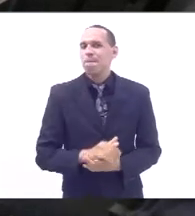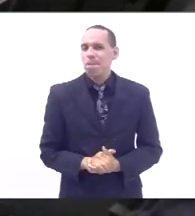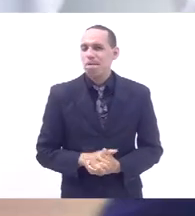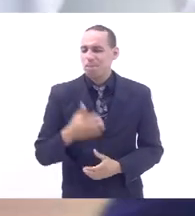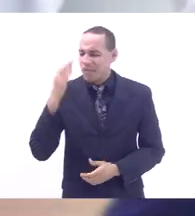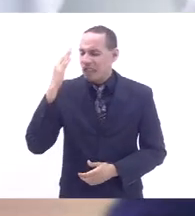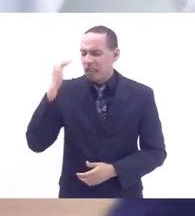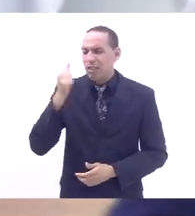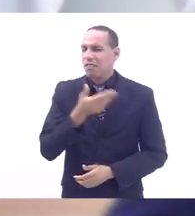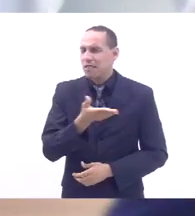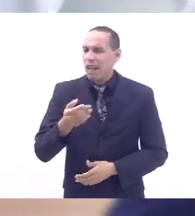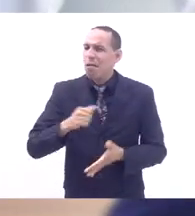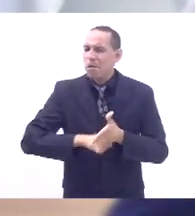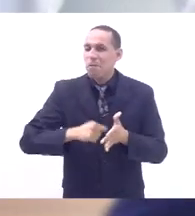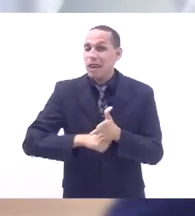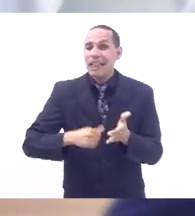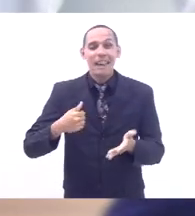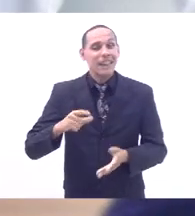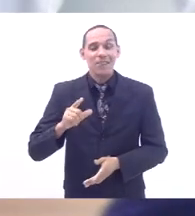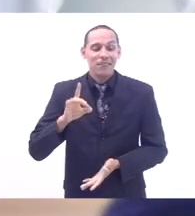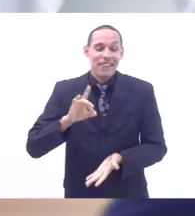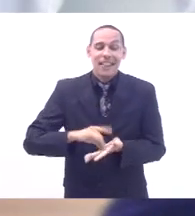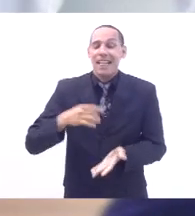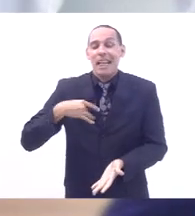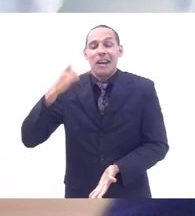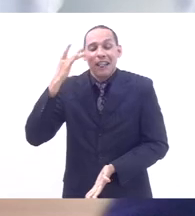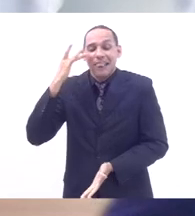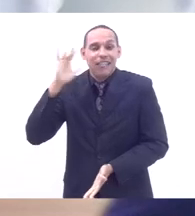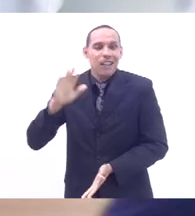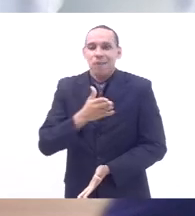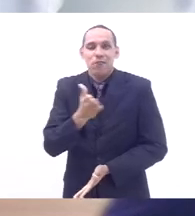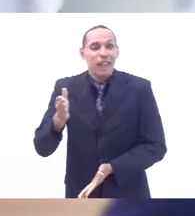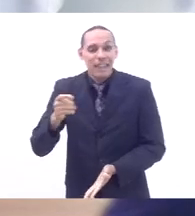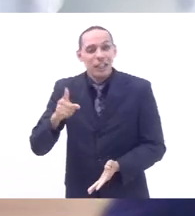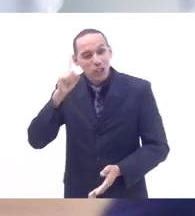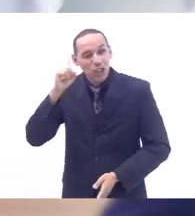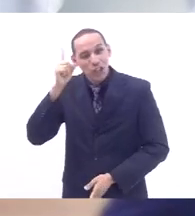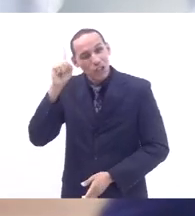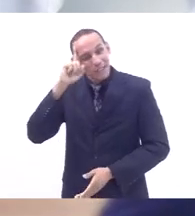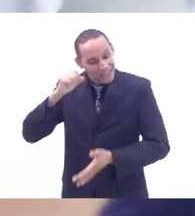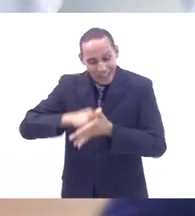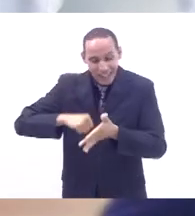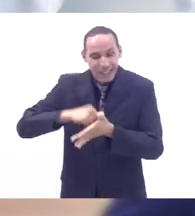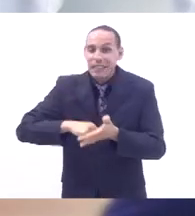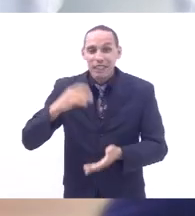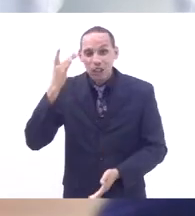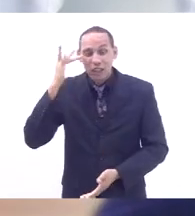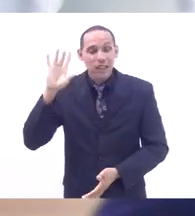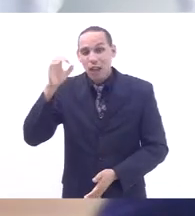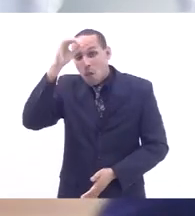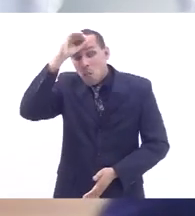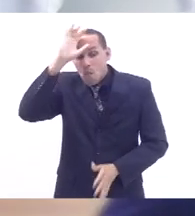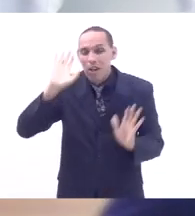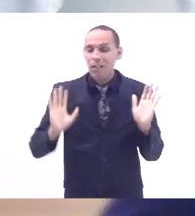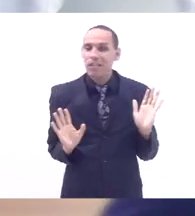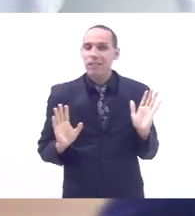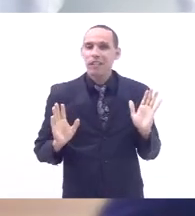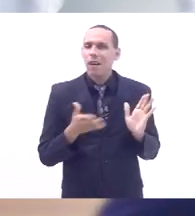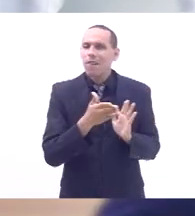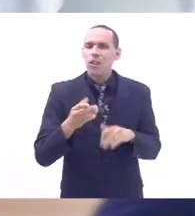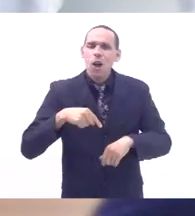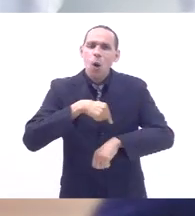a batalha que os senhores... Quer dizer, sei não, né? Eu não sei a batalha que os senhores enfrentam todo dia, de que horas que os